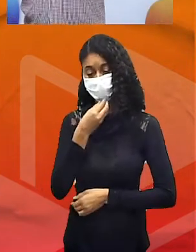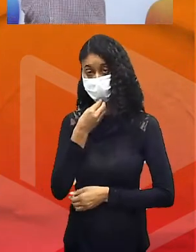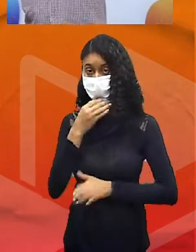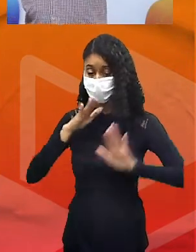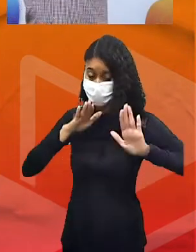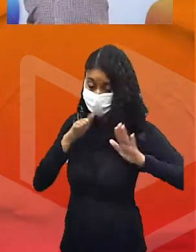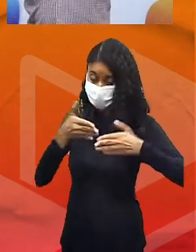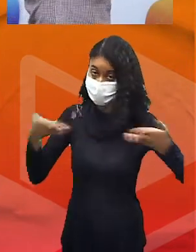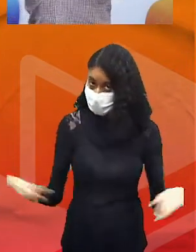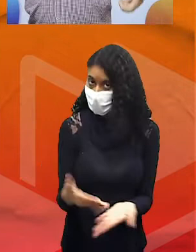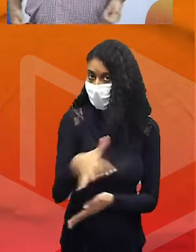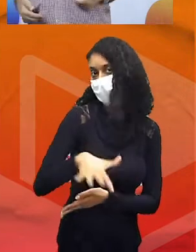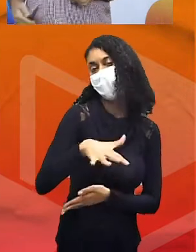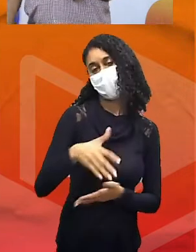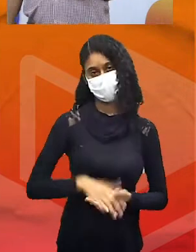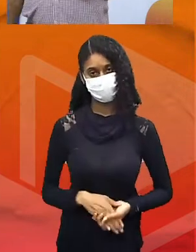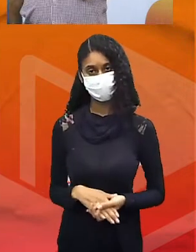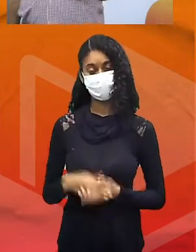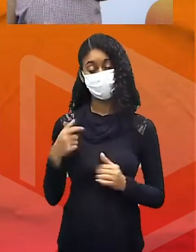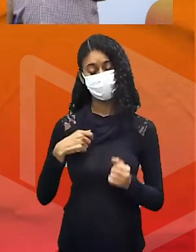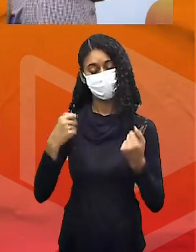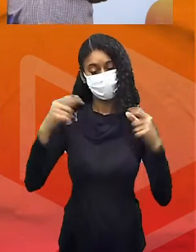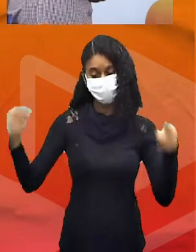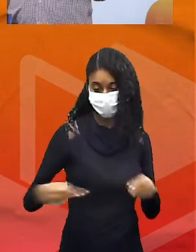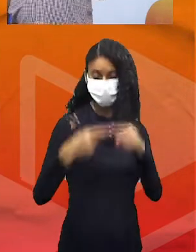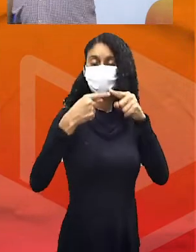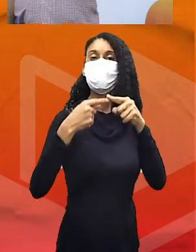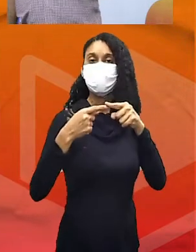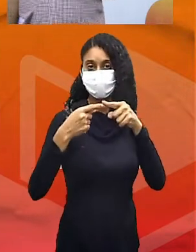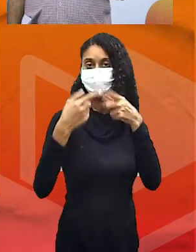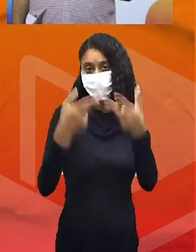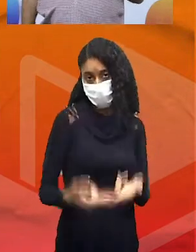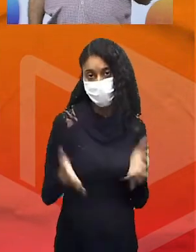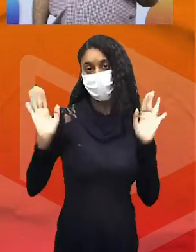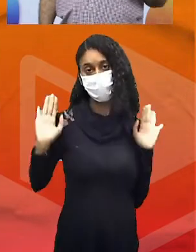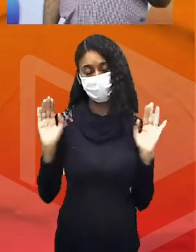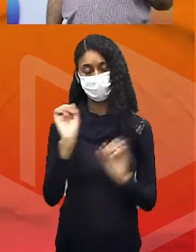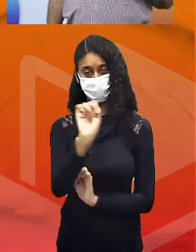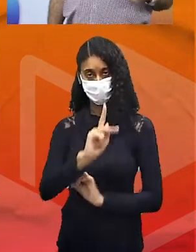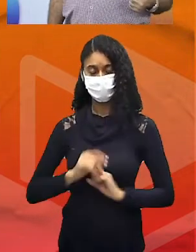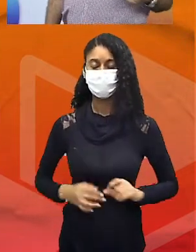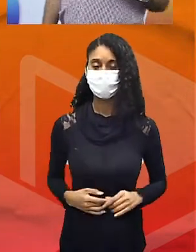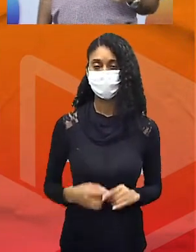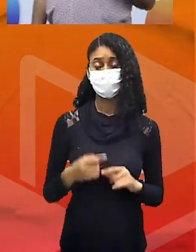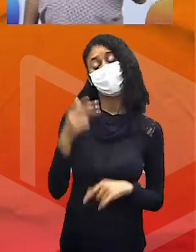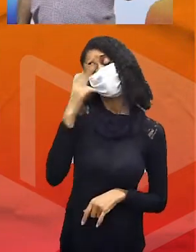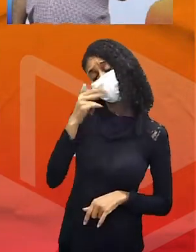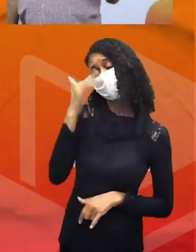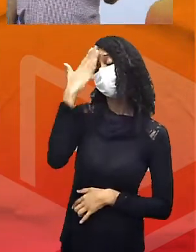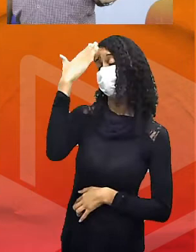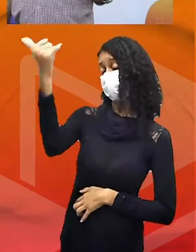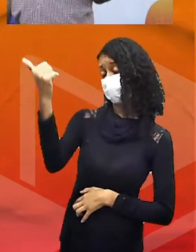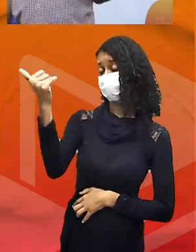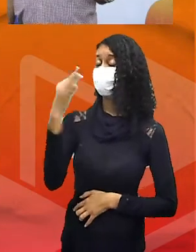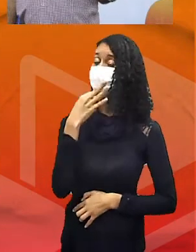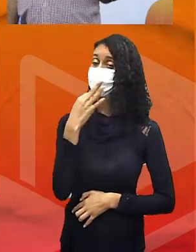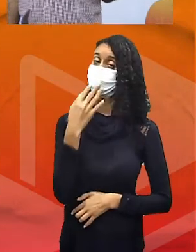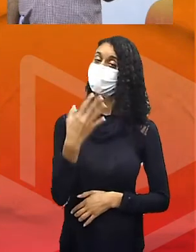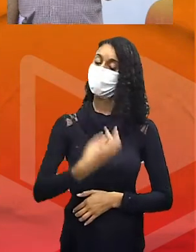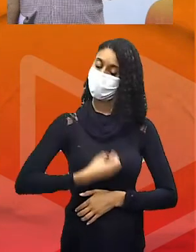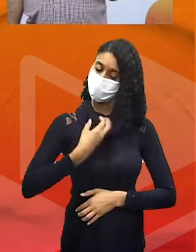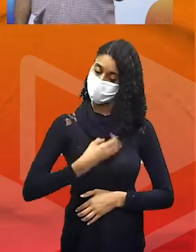Então, tem que estar antenado com ele, tá bom? Agora, mesmo sendo famoso e conhecido como poeta